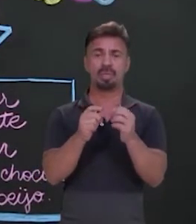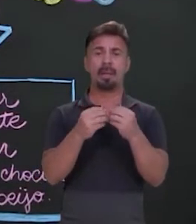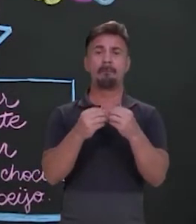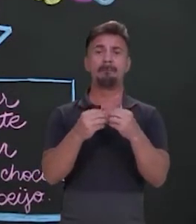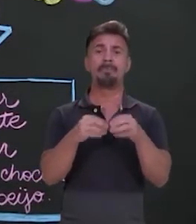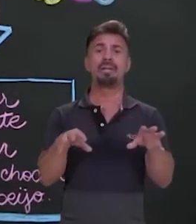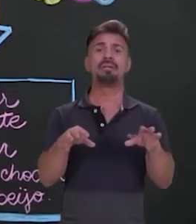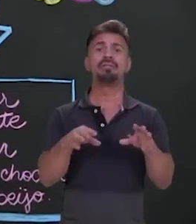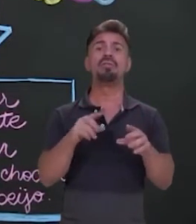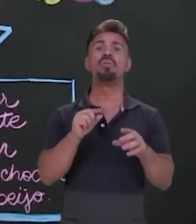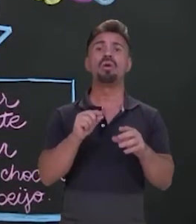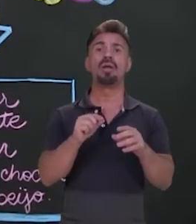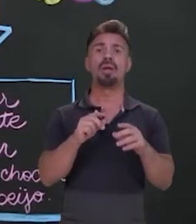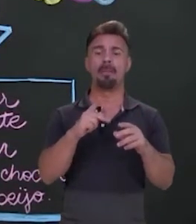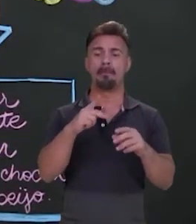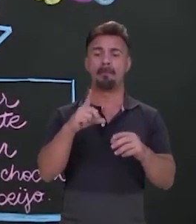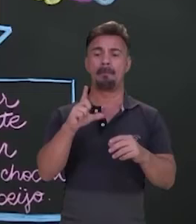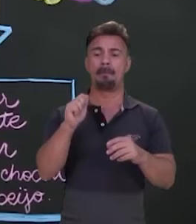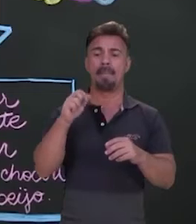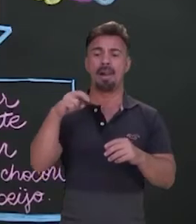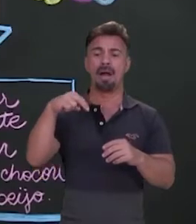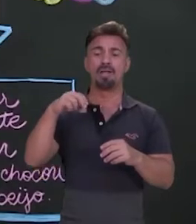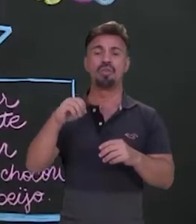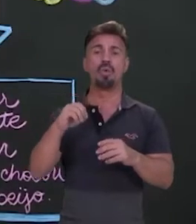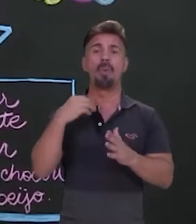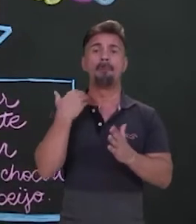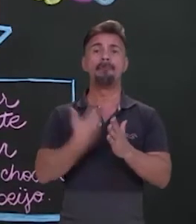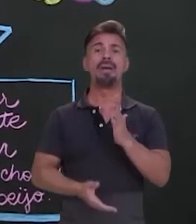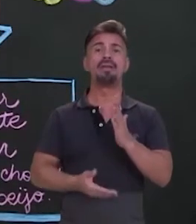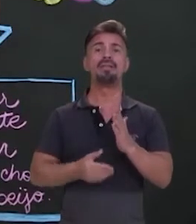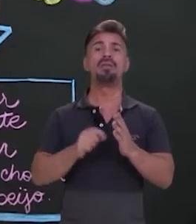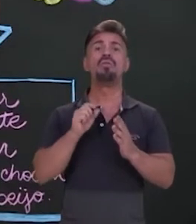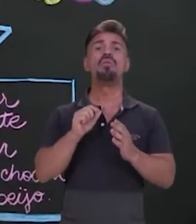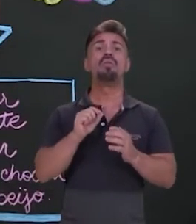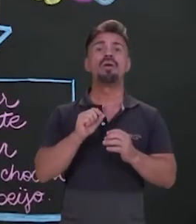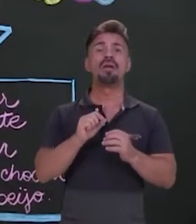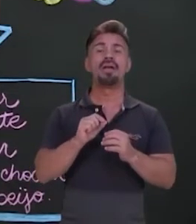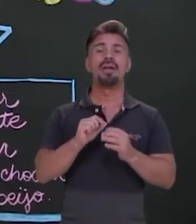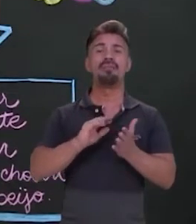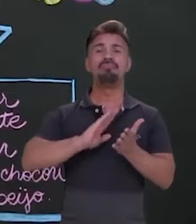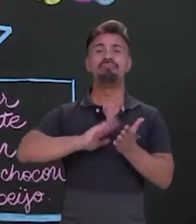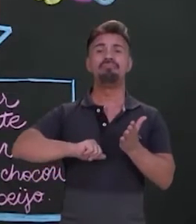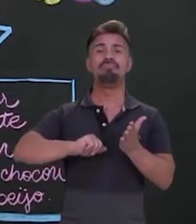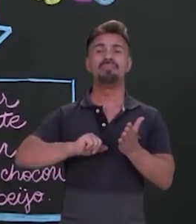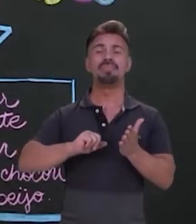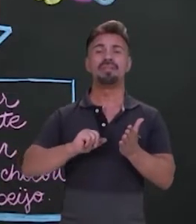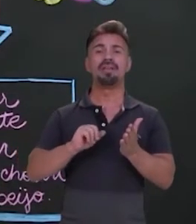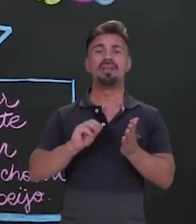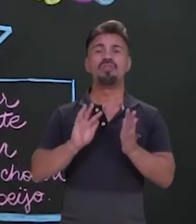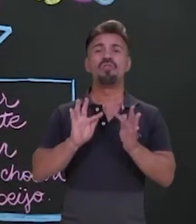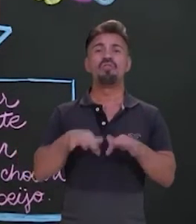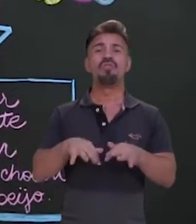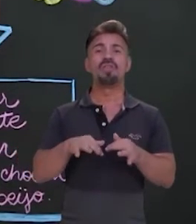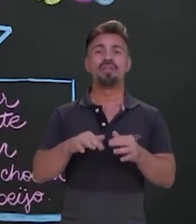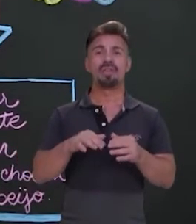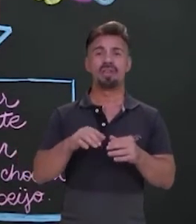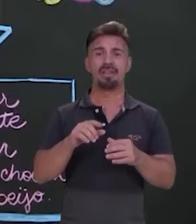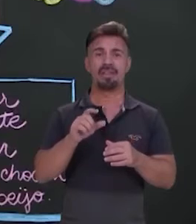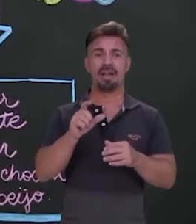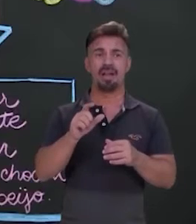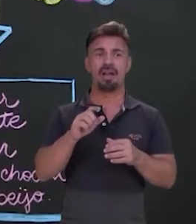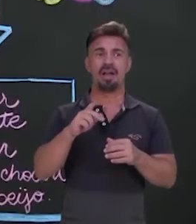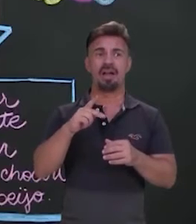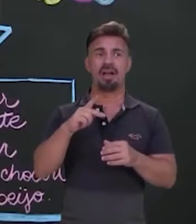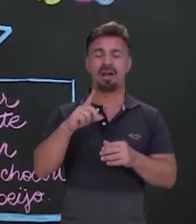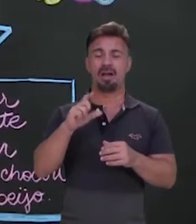prejuízo para a palavra plano. Essa palavra perdeu sua letra final para que essa união fosse relacionada. Então, ao invés de